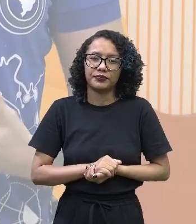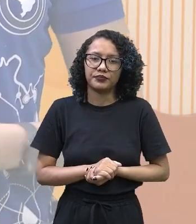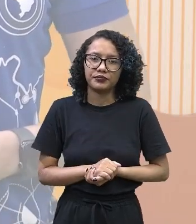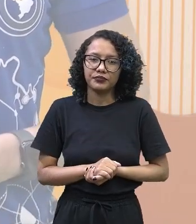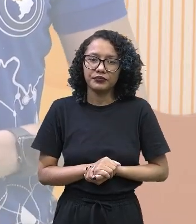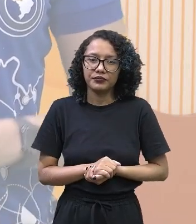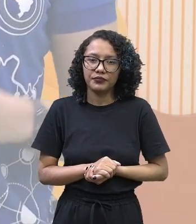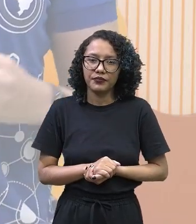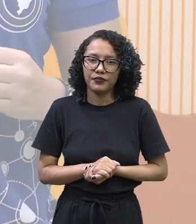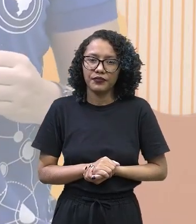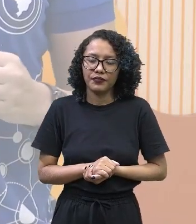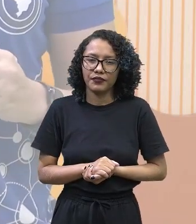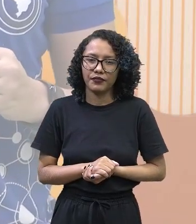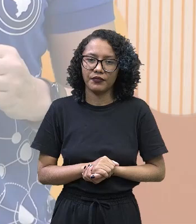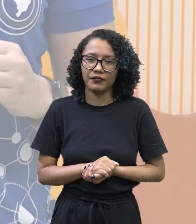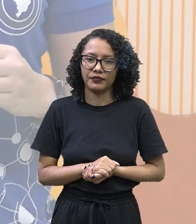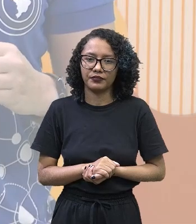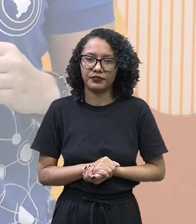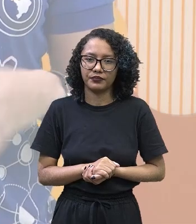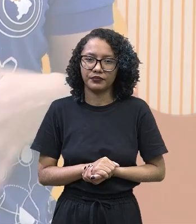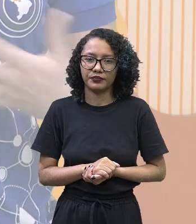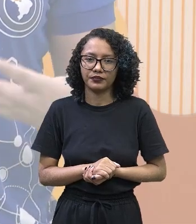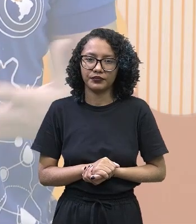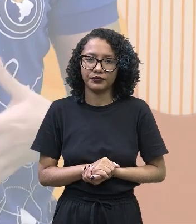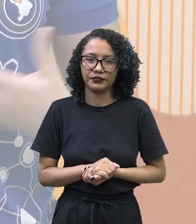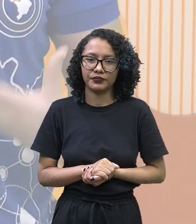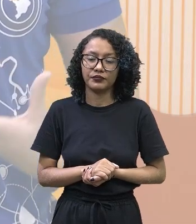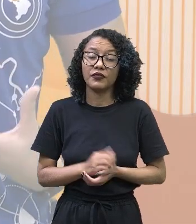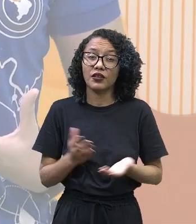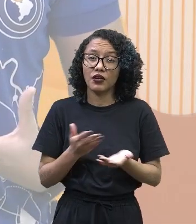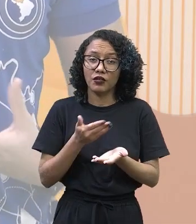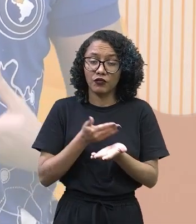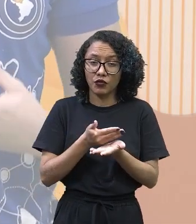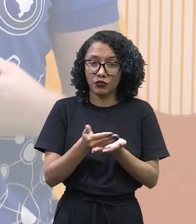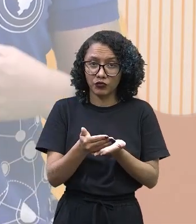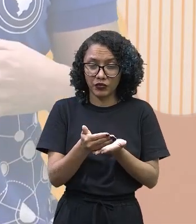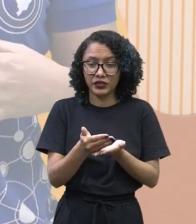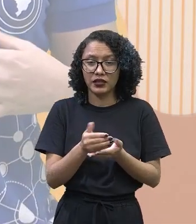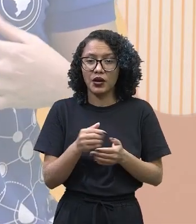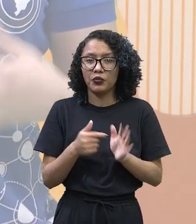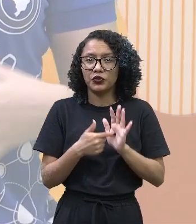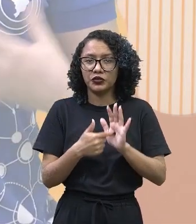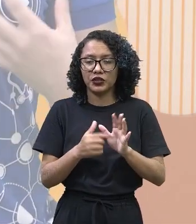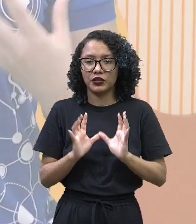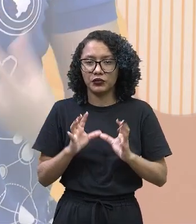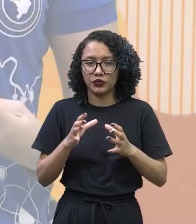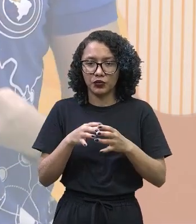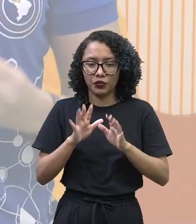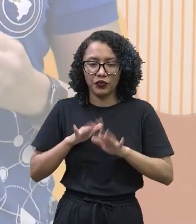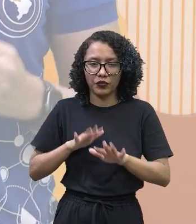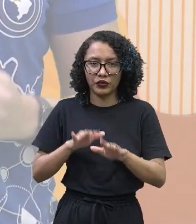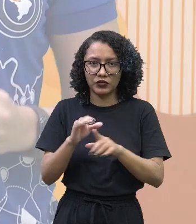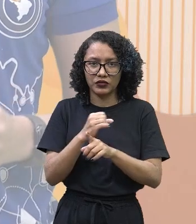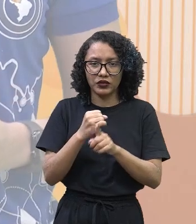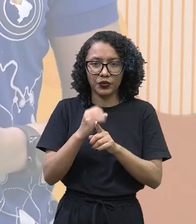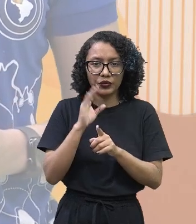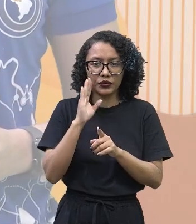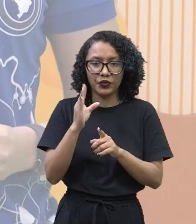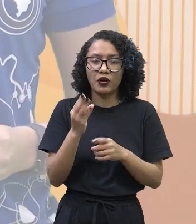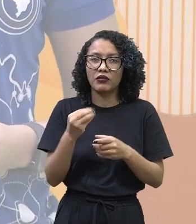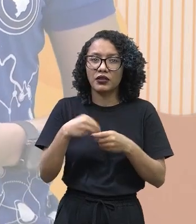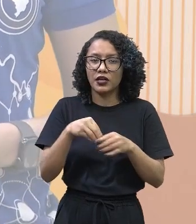portanto, trazendo a revolta, o movimento social de maior destaque do